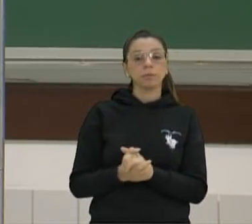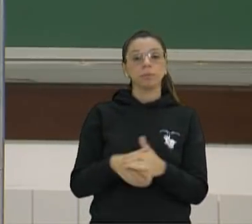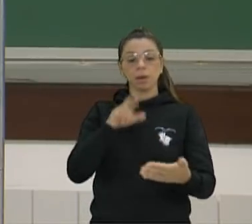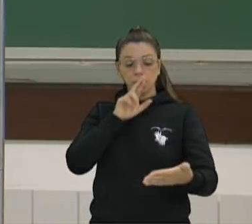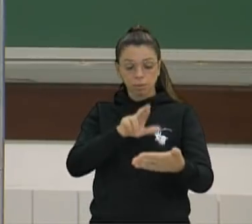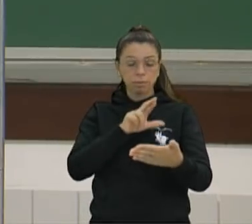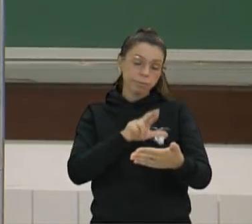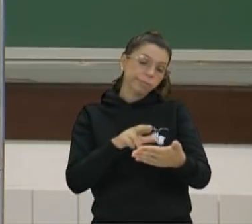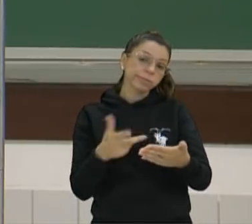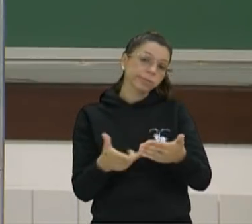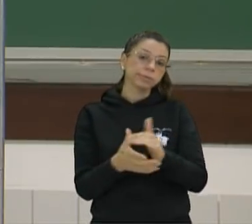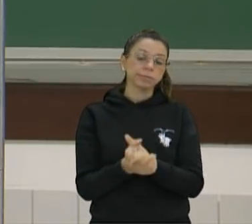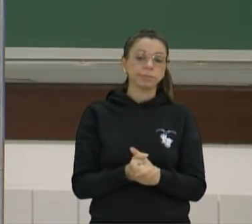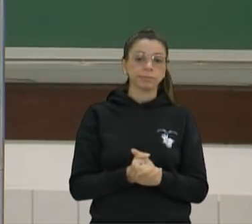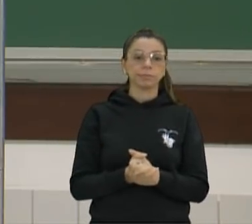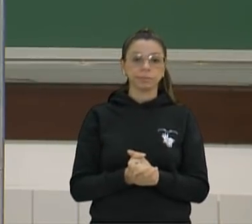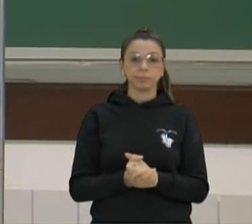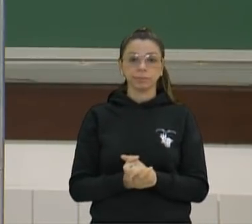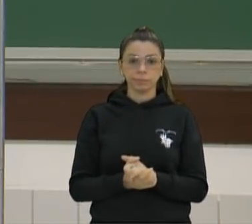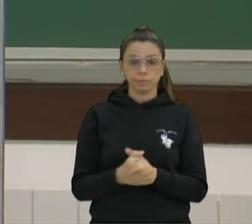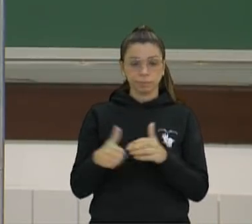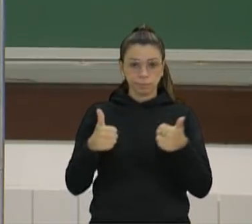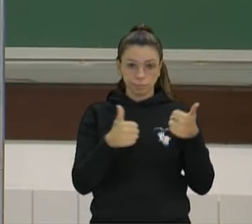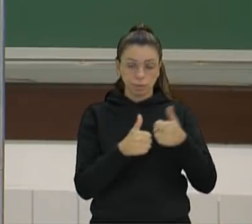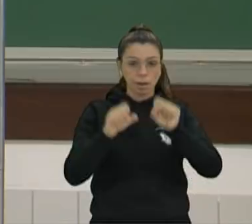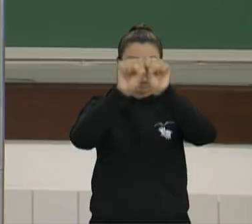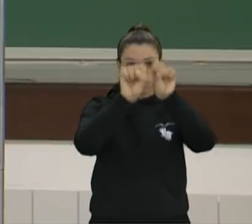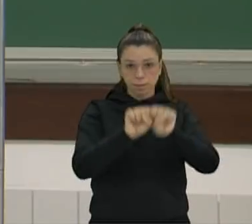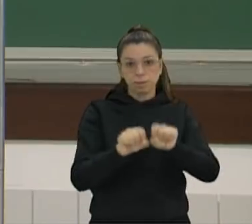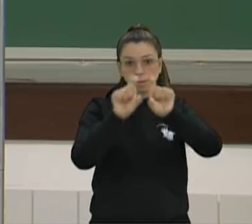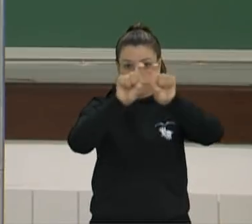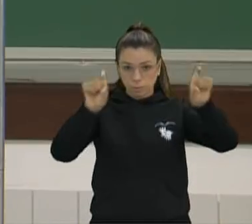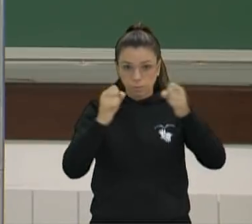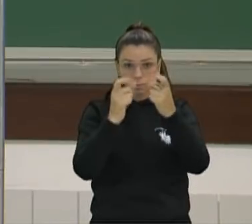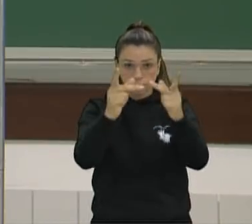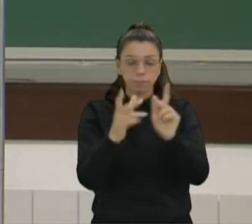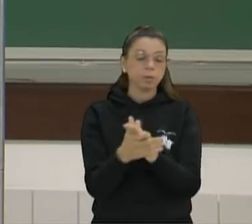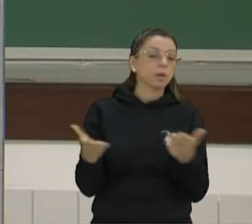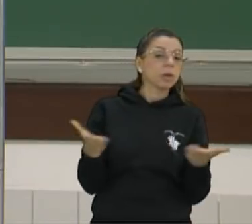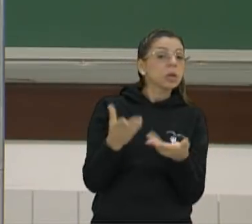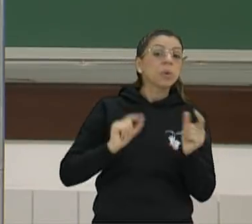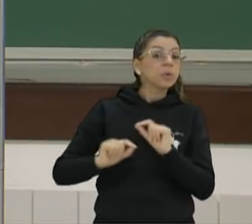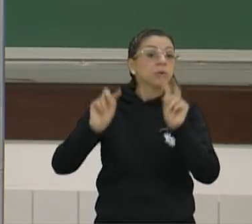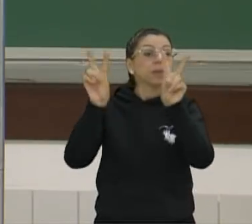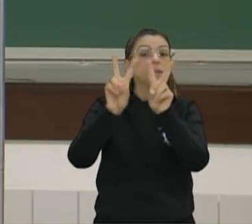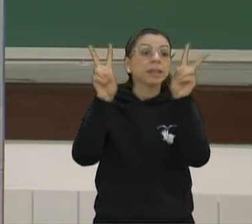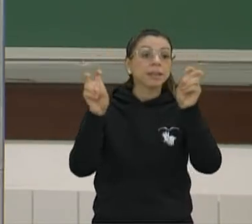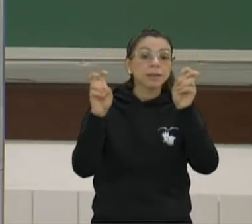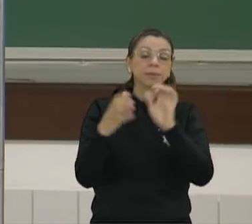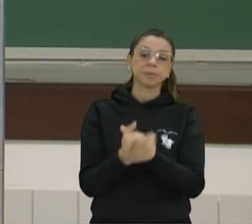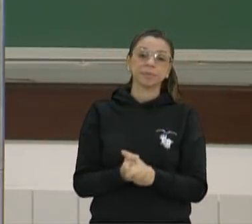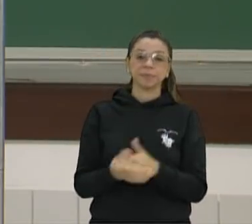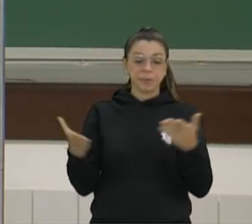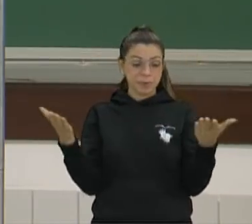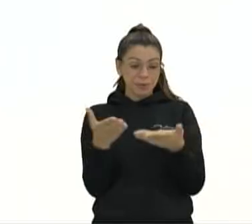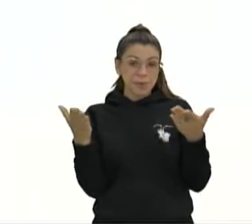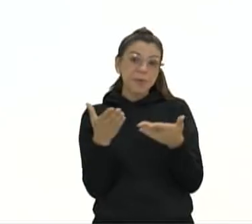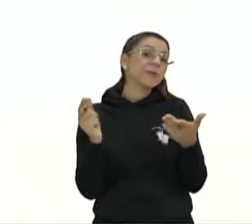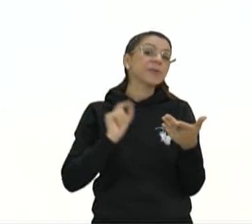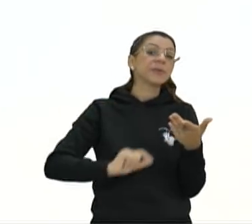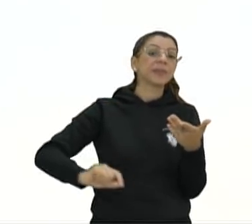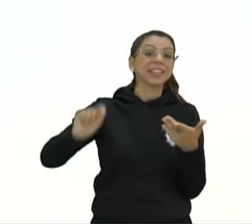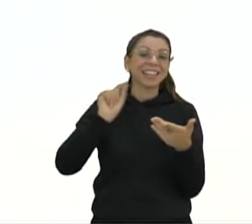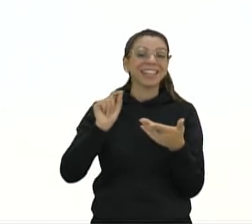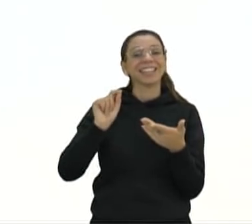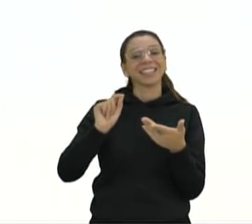resolver, achar o par ordenado que é a solução dessa equação, desse sistema de equações, certo? O que nós vamos fazer hoje, então? Hoje nós vamos conversar um pouquinho